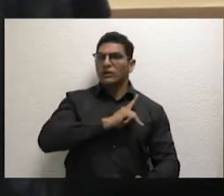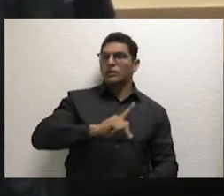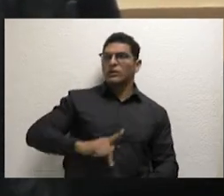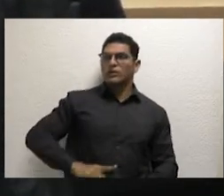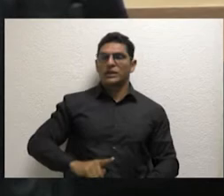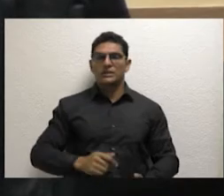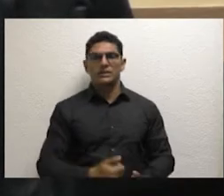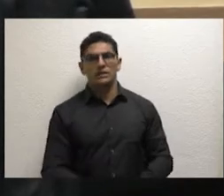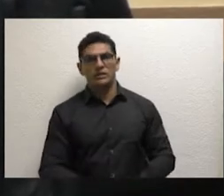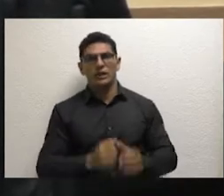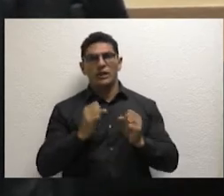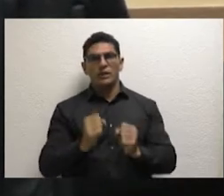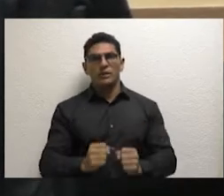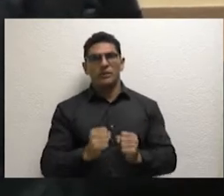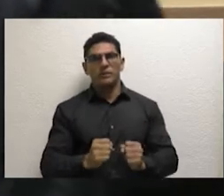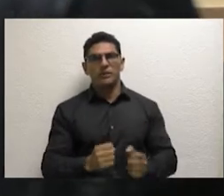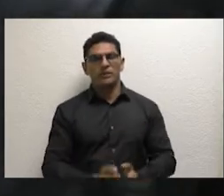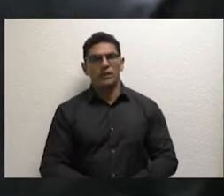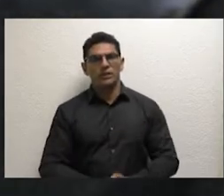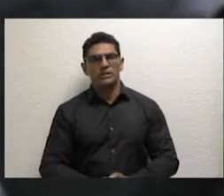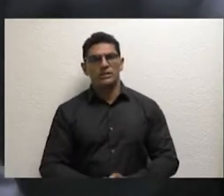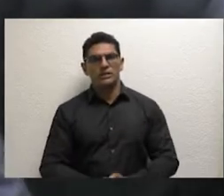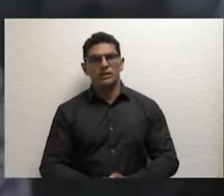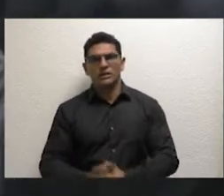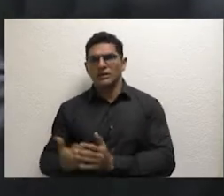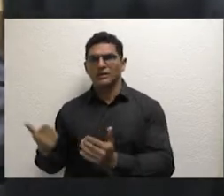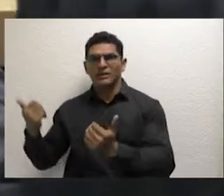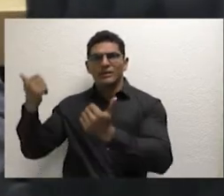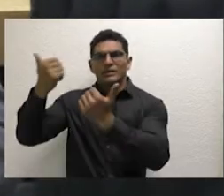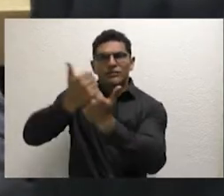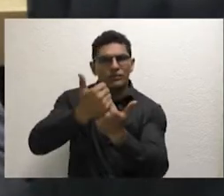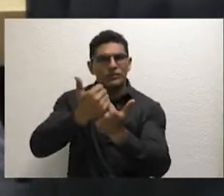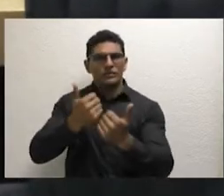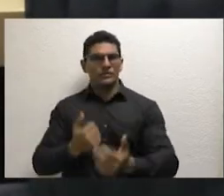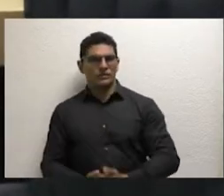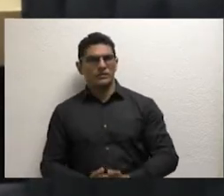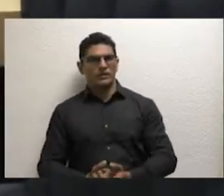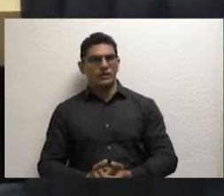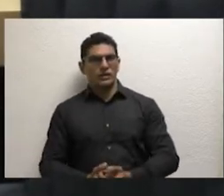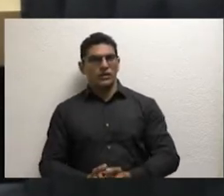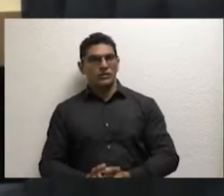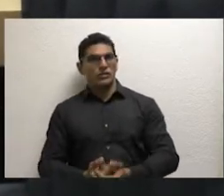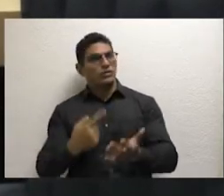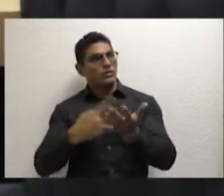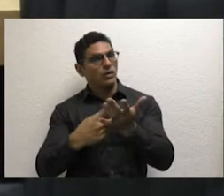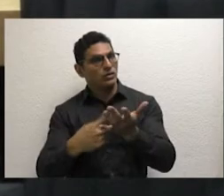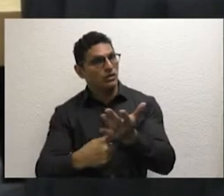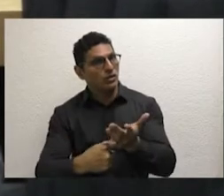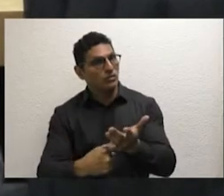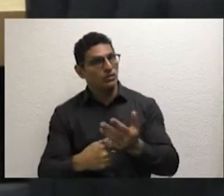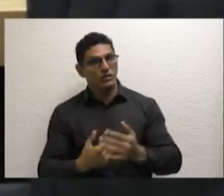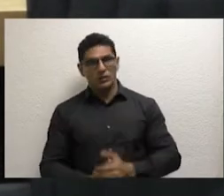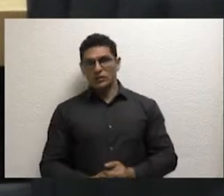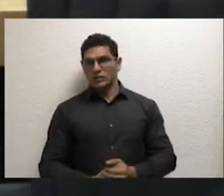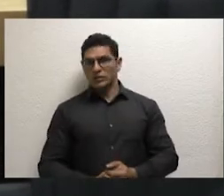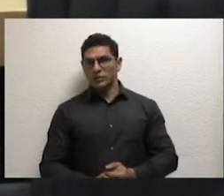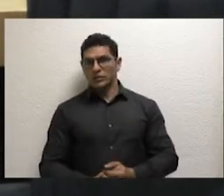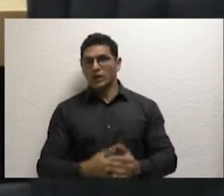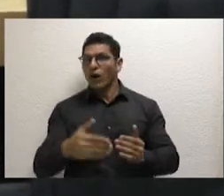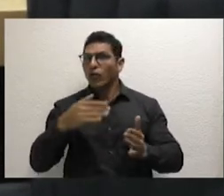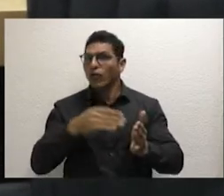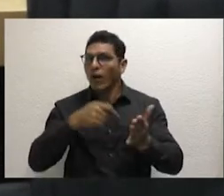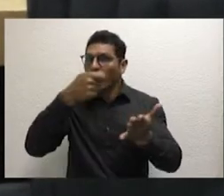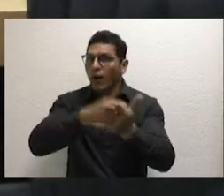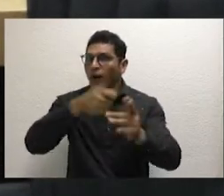remanescente do mandato anterior como eu nós assumimos um compromisso que a última parcela seria